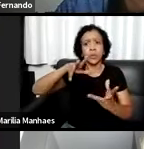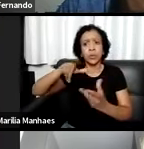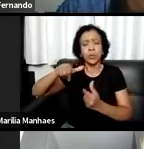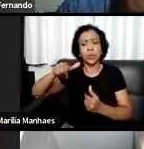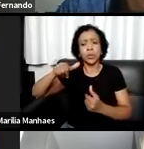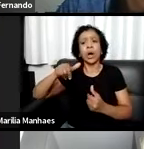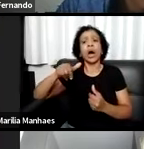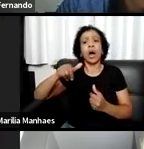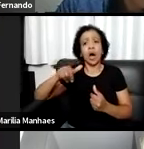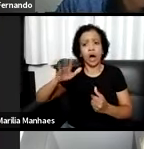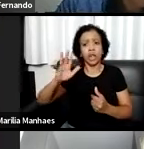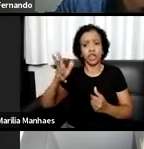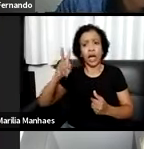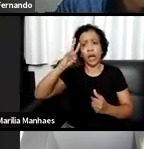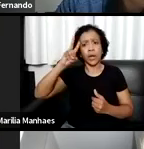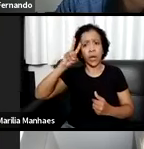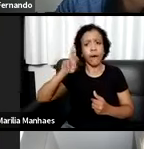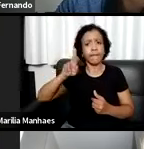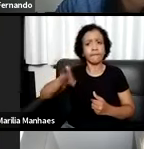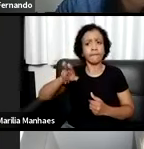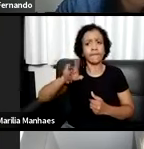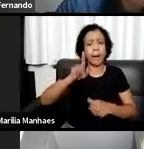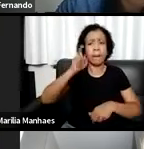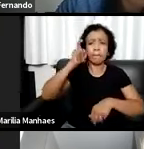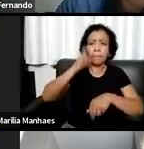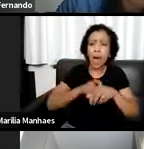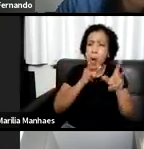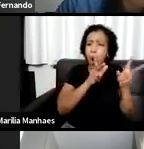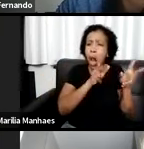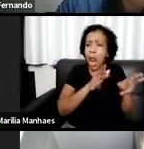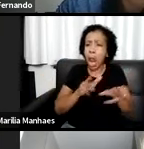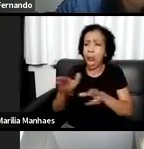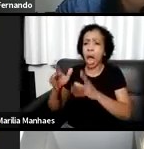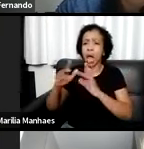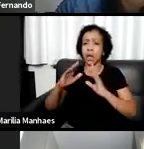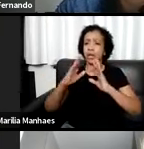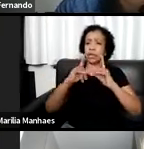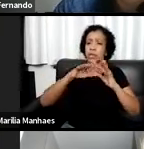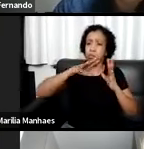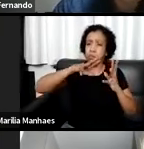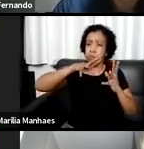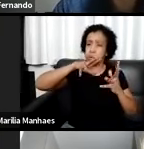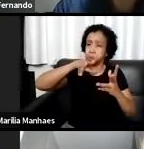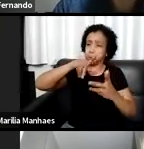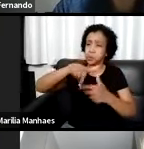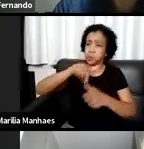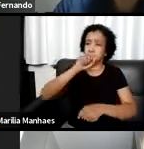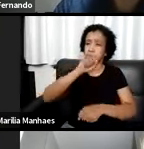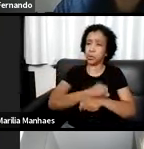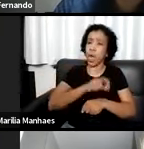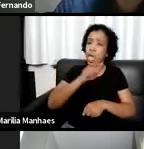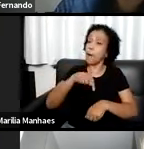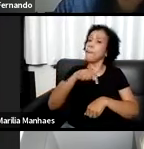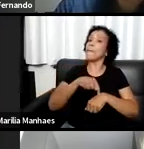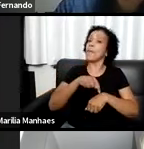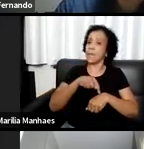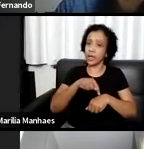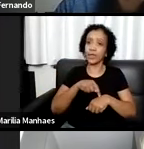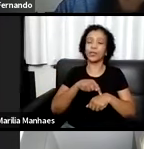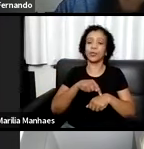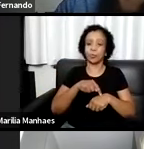momentos semelhantes em que toda a igreja, no mundo todo, este é mais um. E este, então,